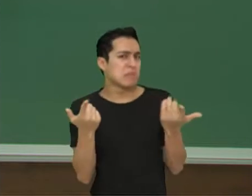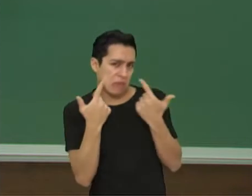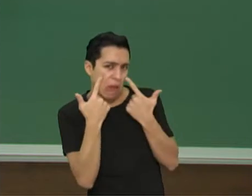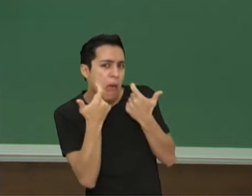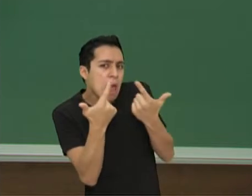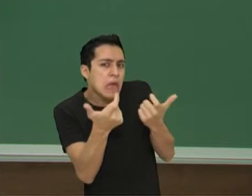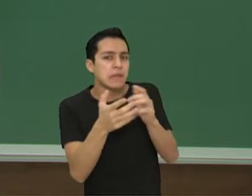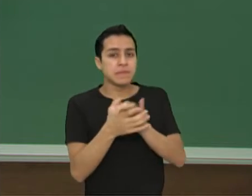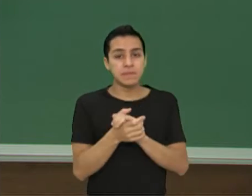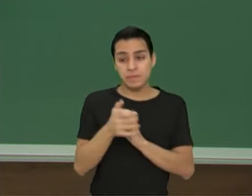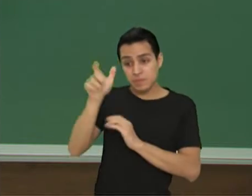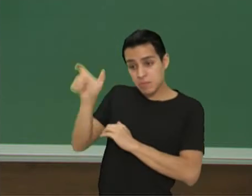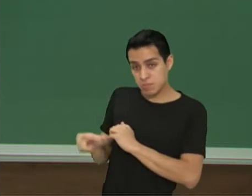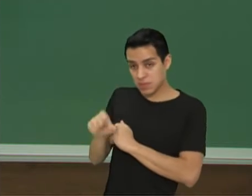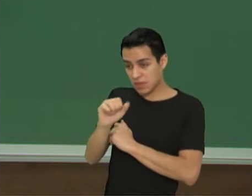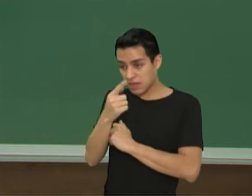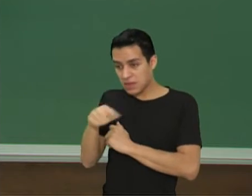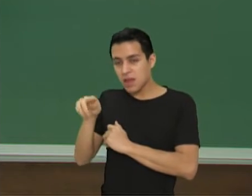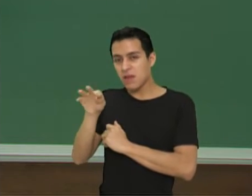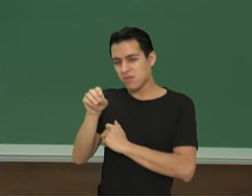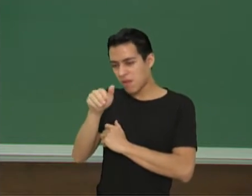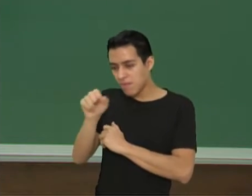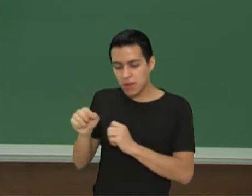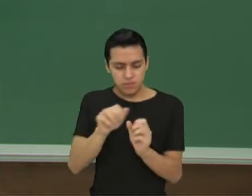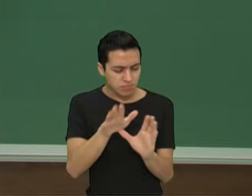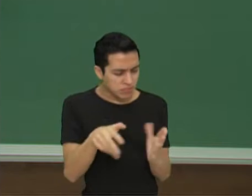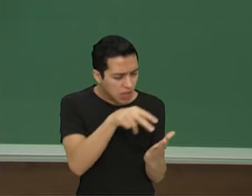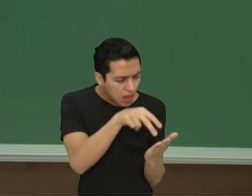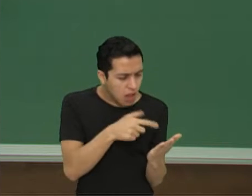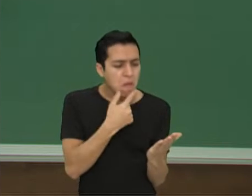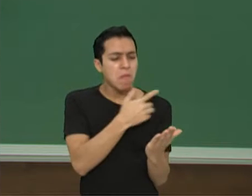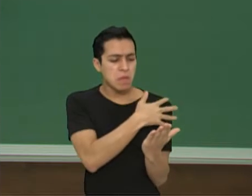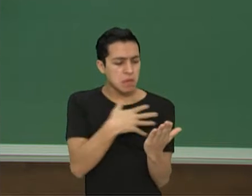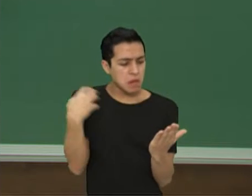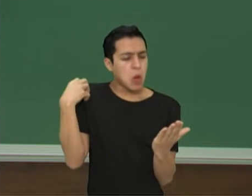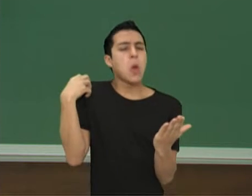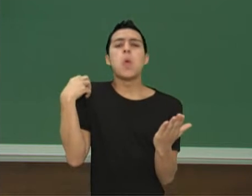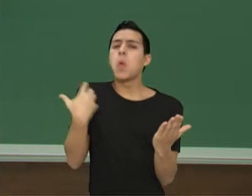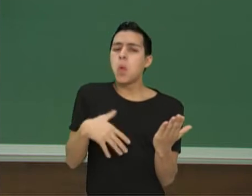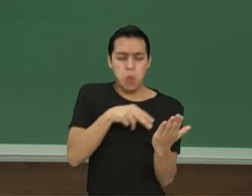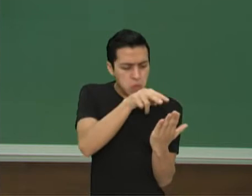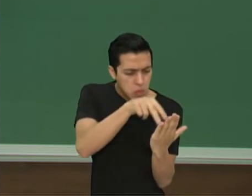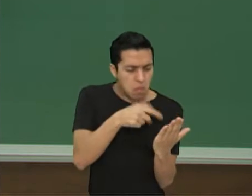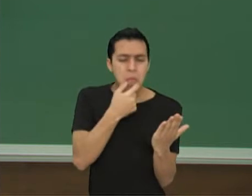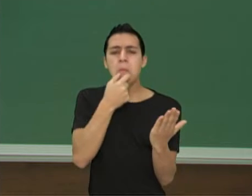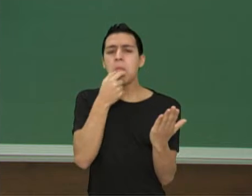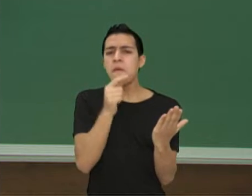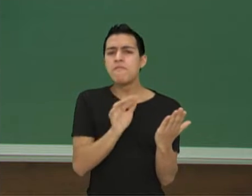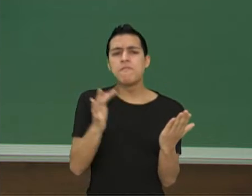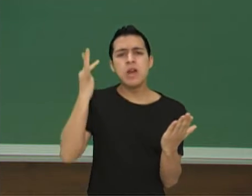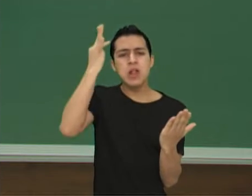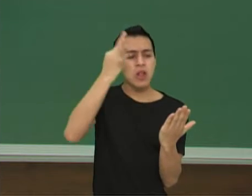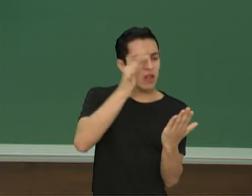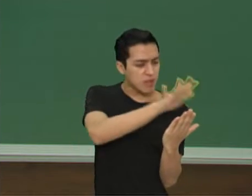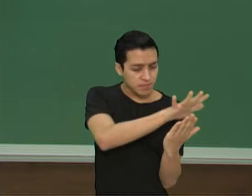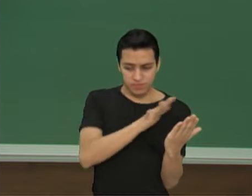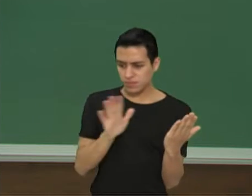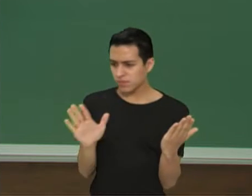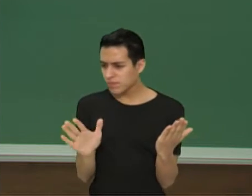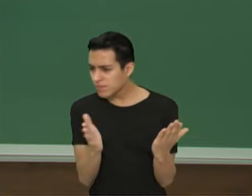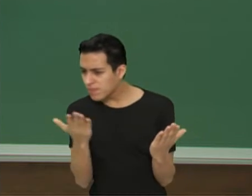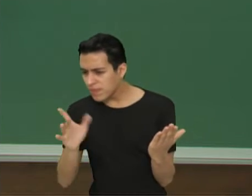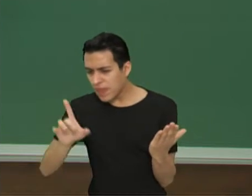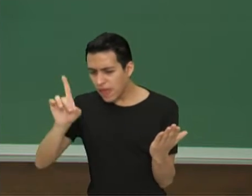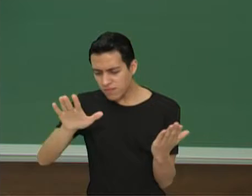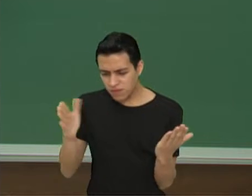interessante. E São Tomás de Aquino vai então, né, ler Aristóteles e perceber nesse filósofo aí, né, o valor de sua filosofia e incorporar essa